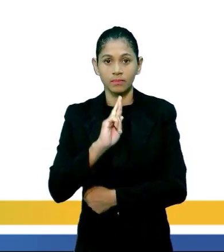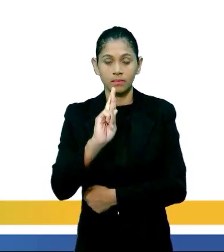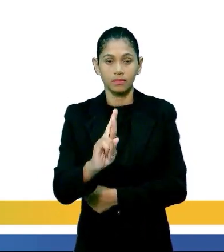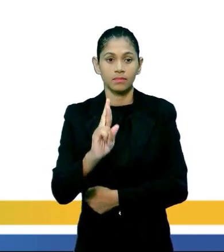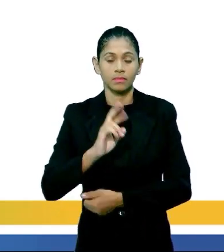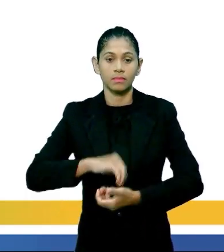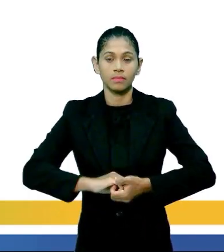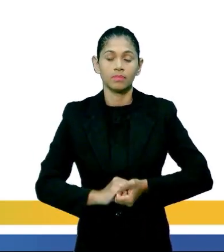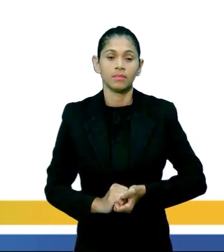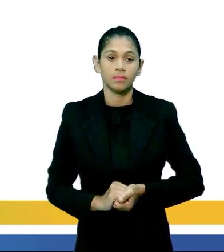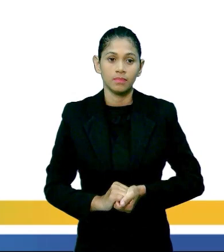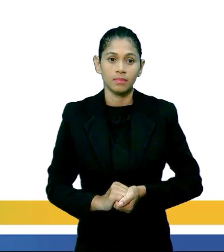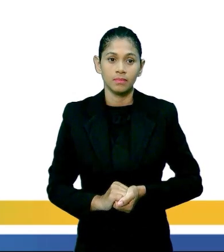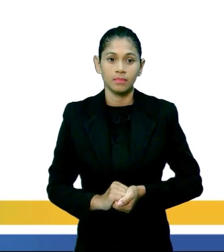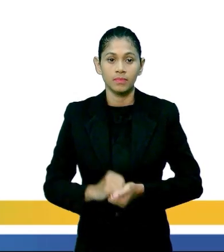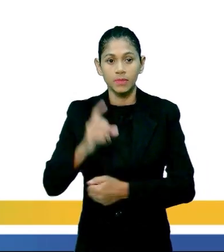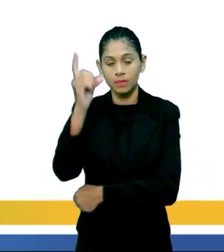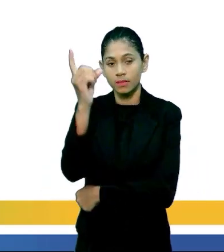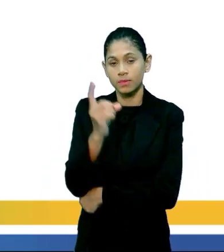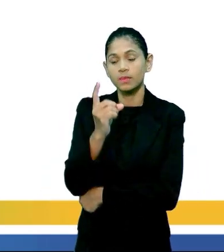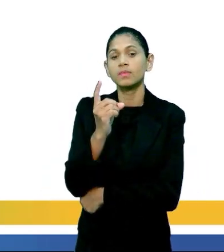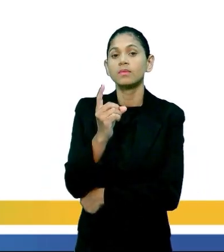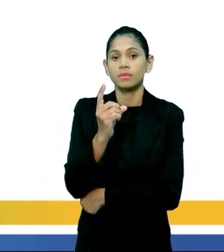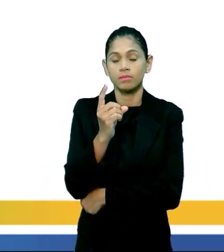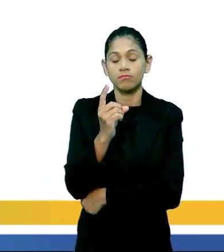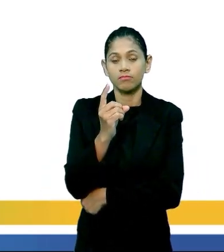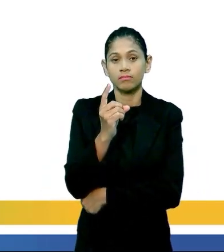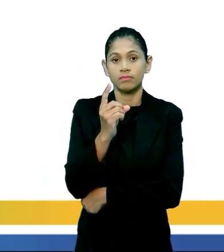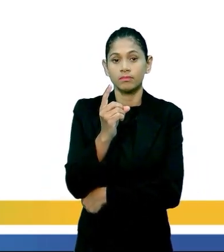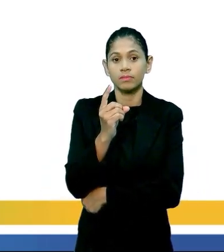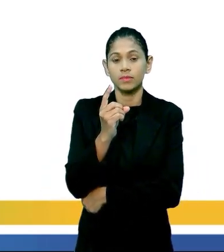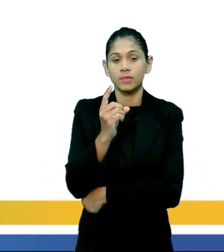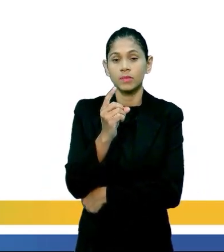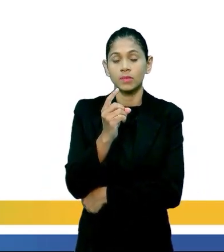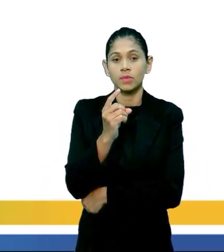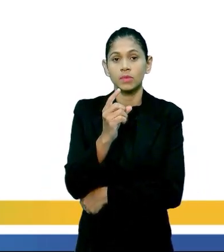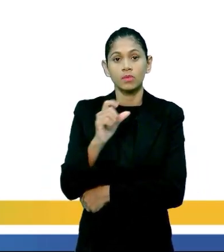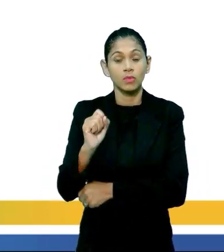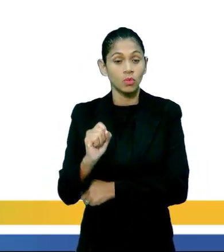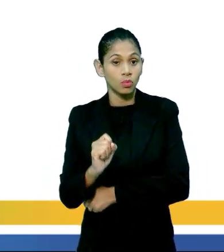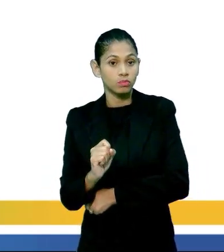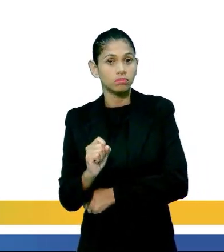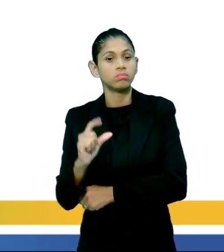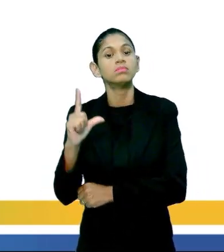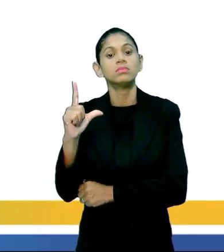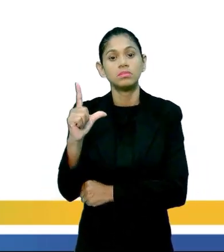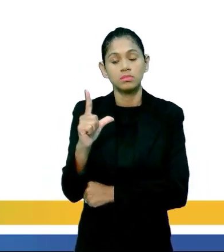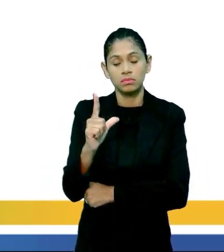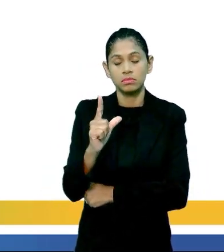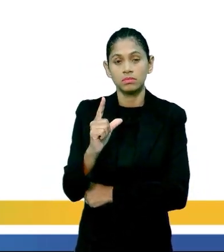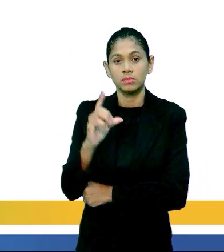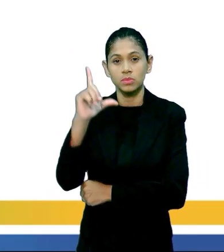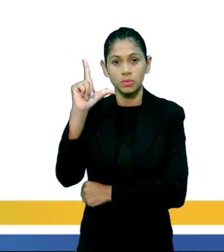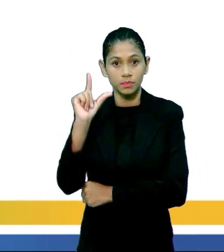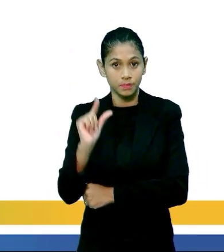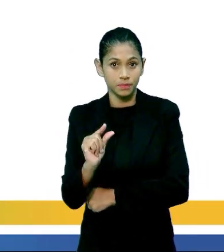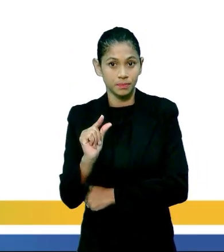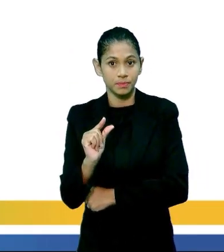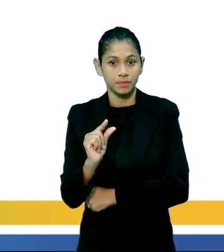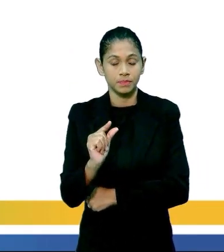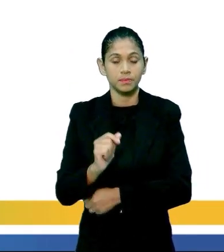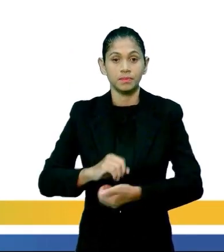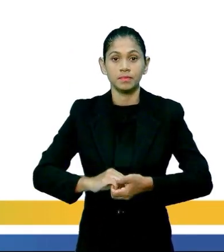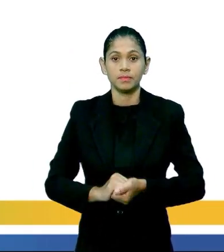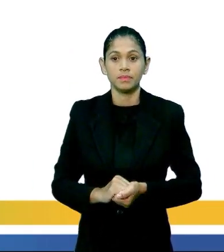Resposta. Seja x a medida da aresta do recinto cúbico menor. Assim, esse recinto tem um volume x